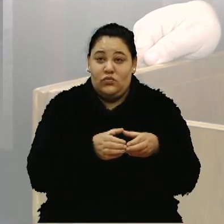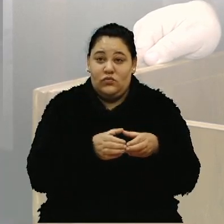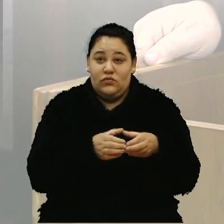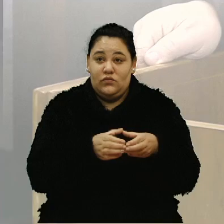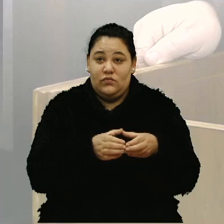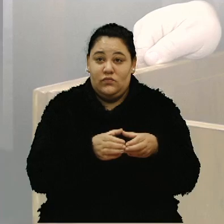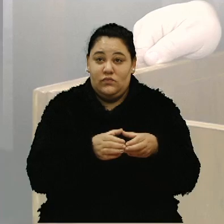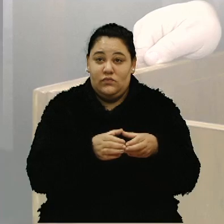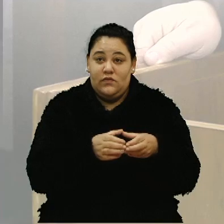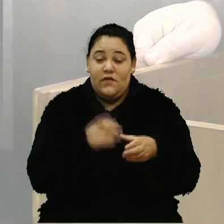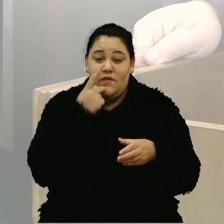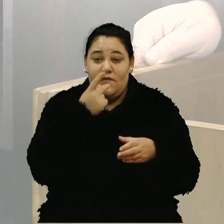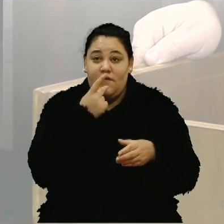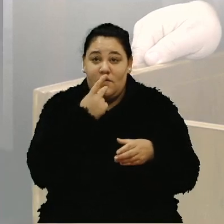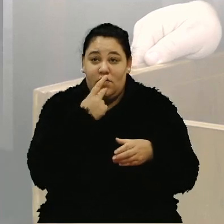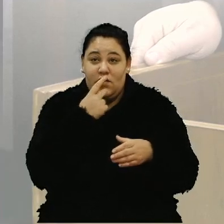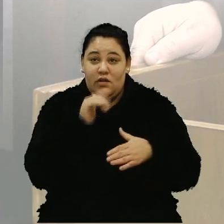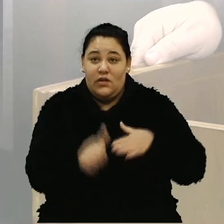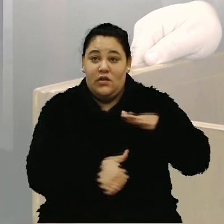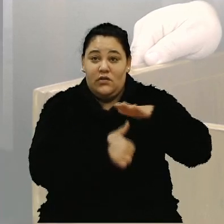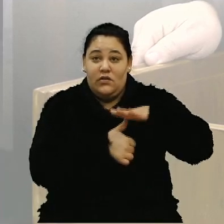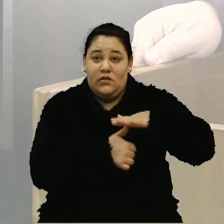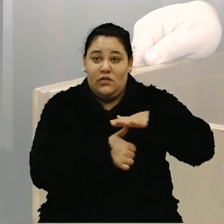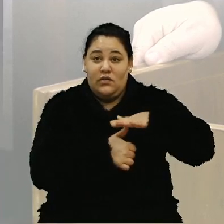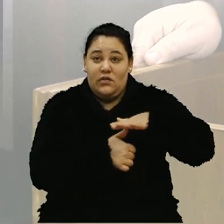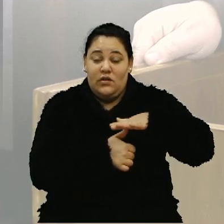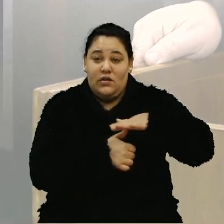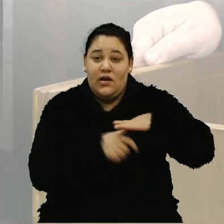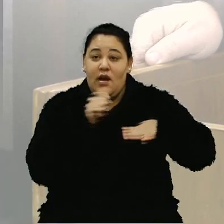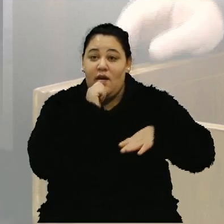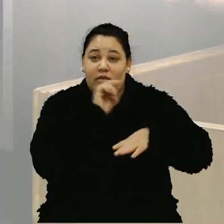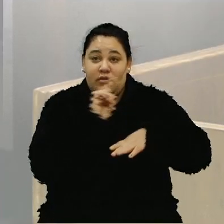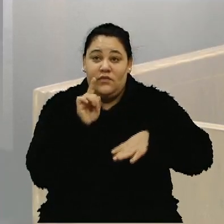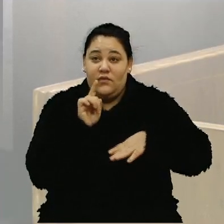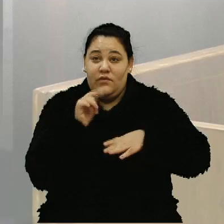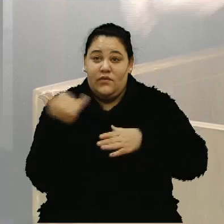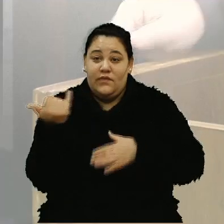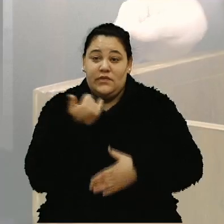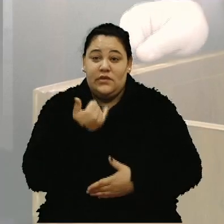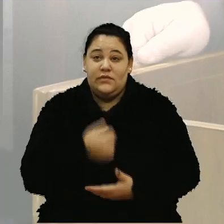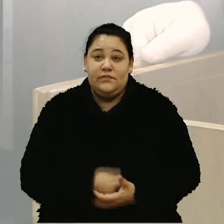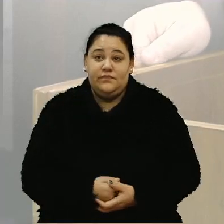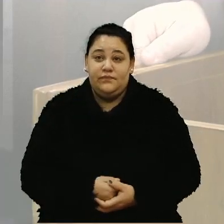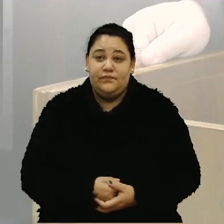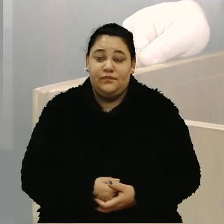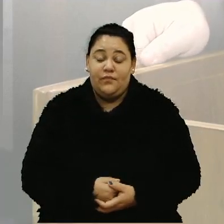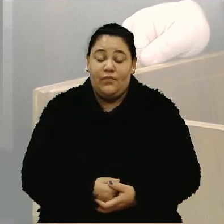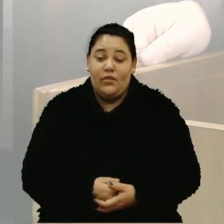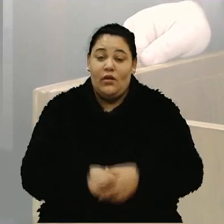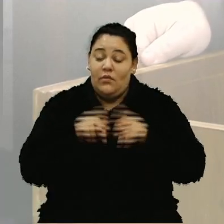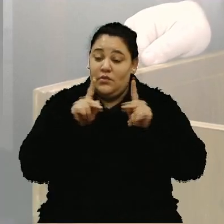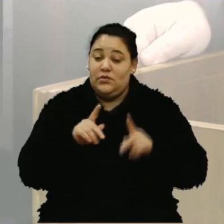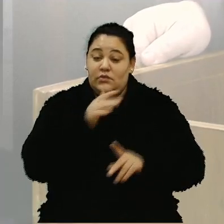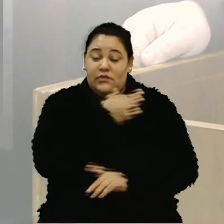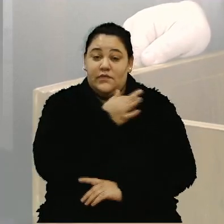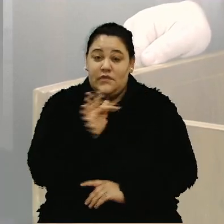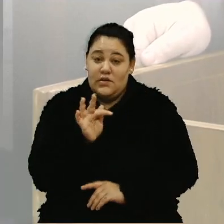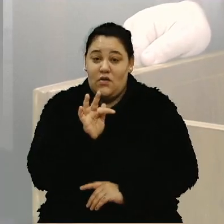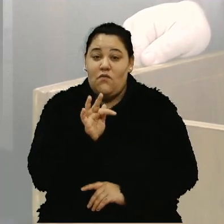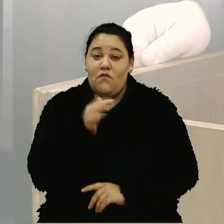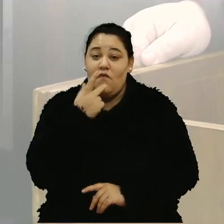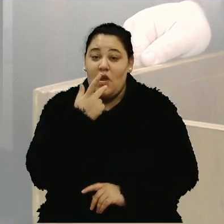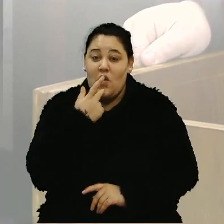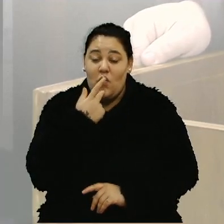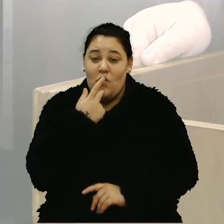que os candidatos à reitoria não foram consultados. Uma fonte da Universidade Federal destaca que